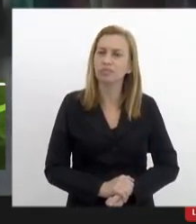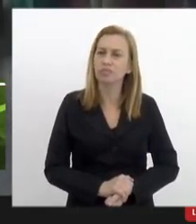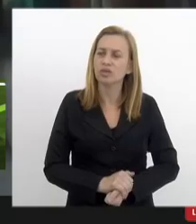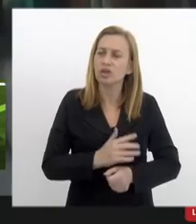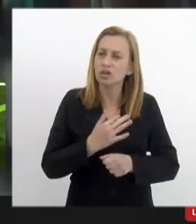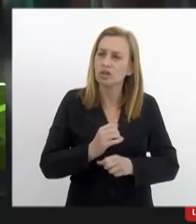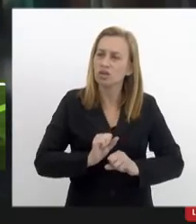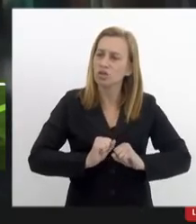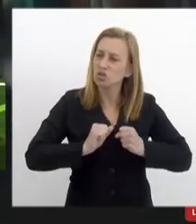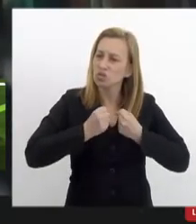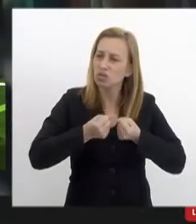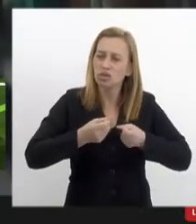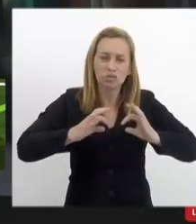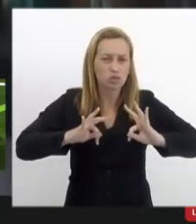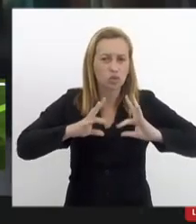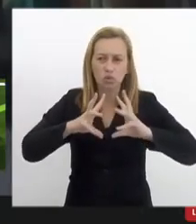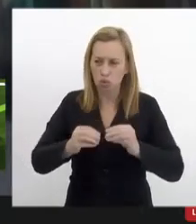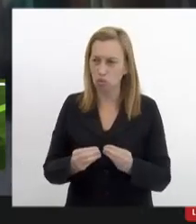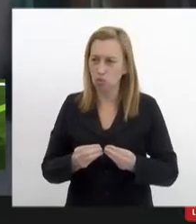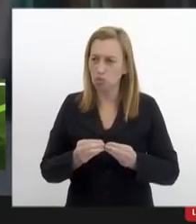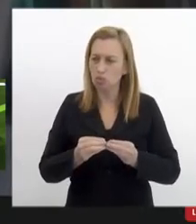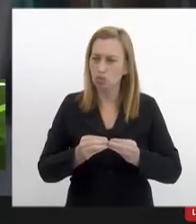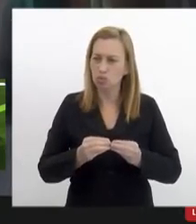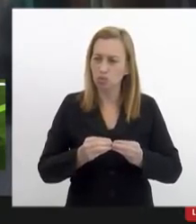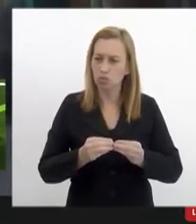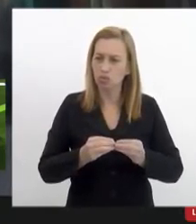as formas, ajudar